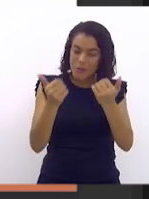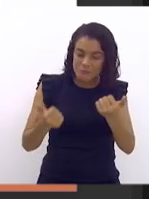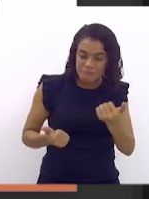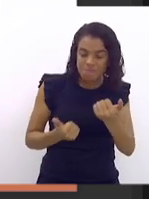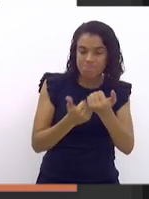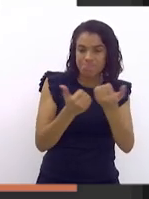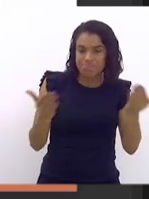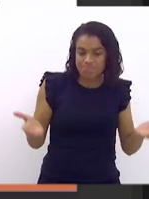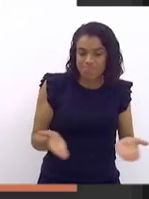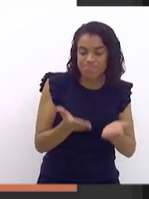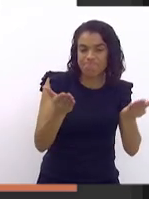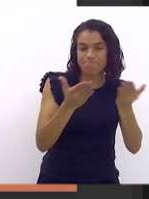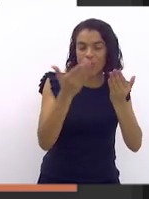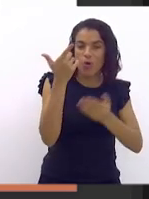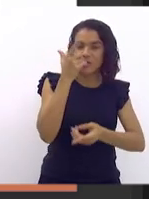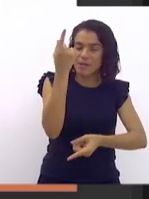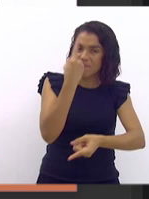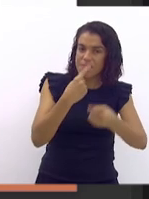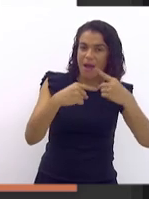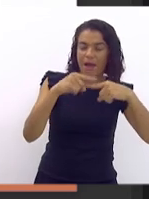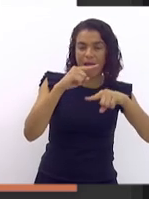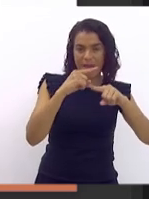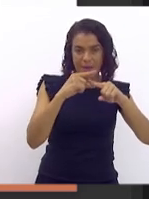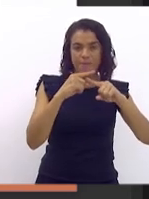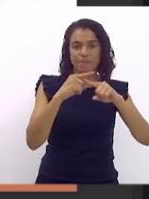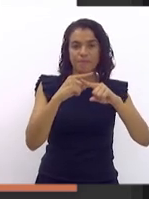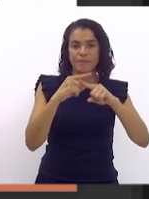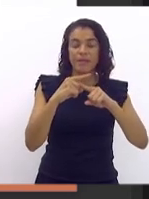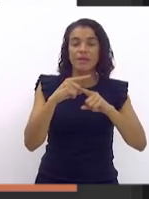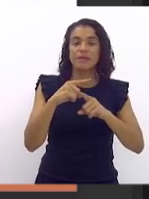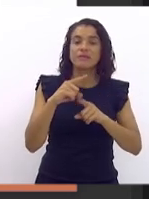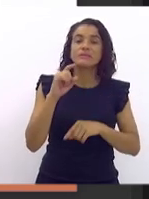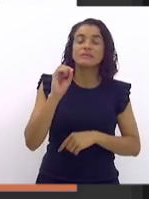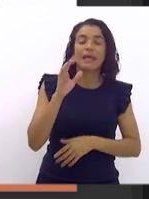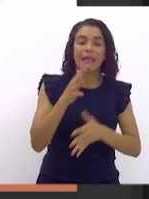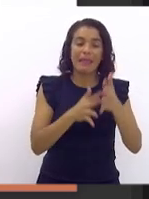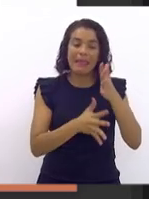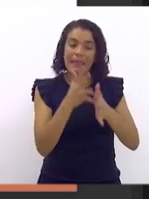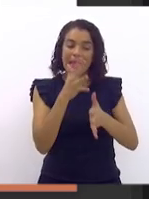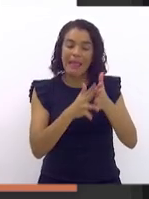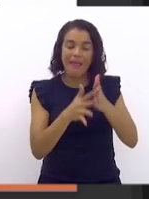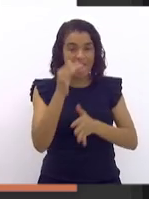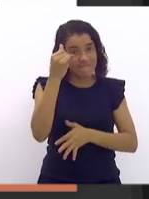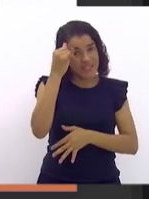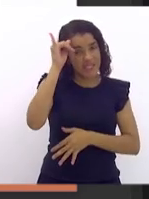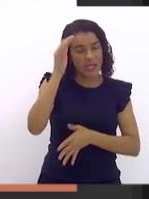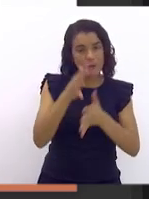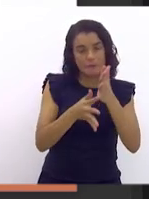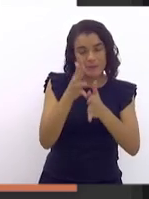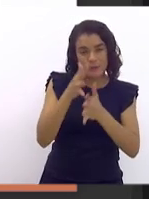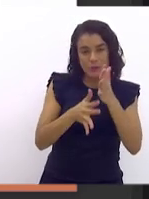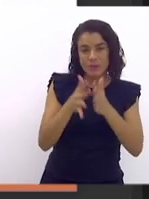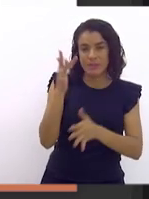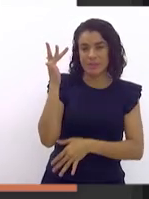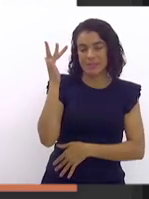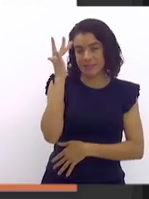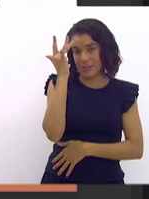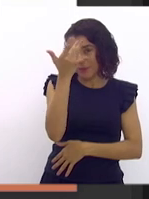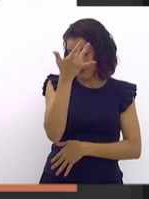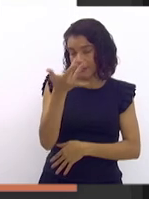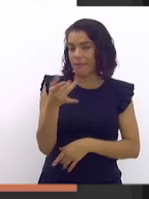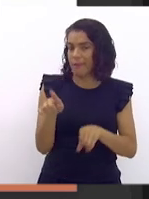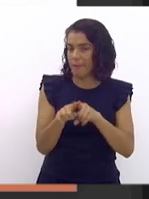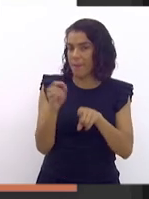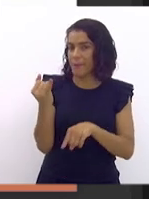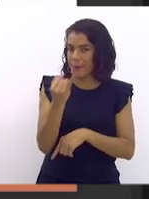consigam enfrentar essa situação de violência sem afetar a sua saúde mental na medida do possível é super importante